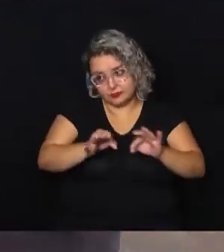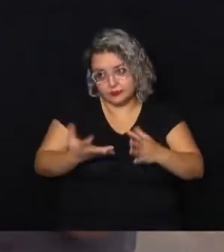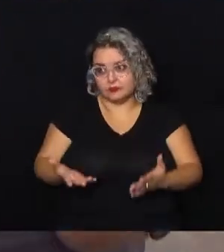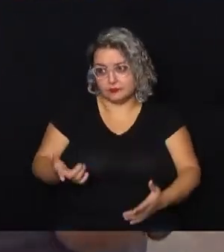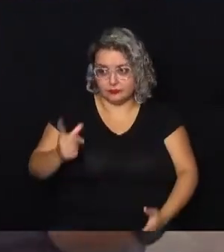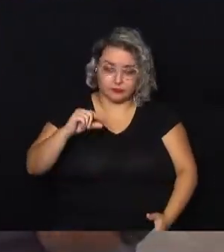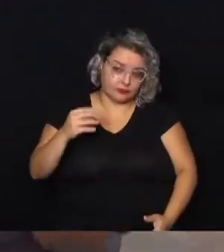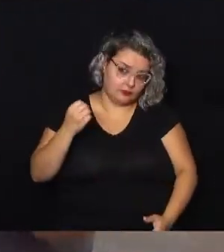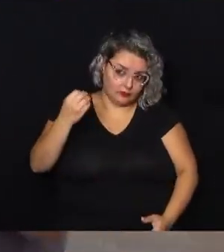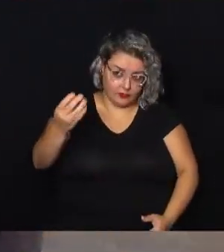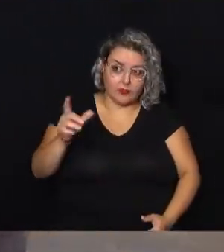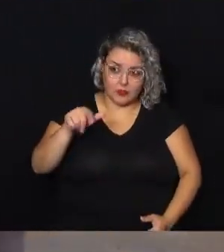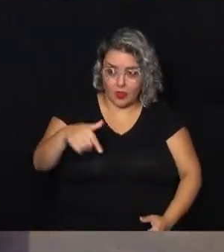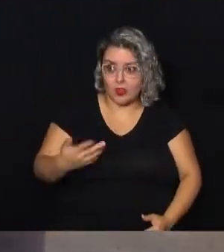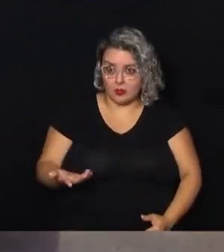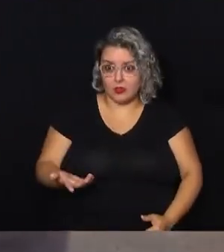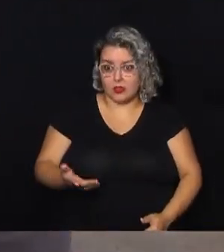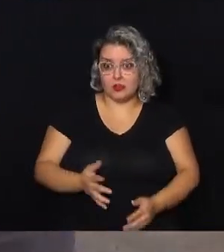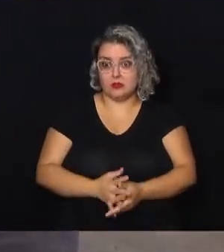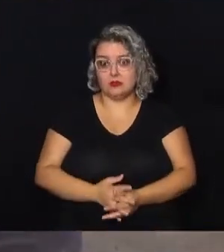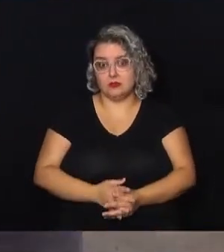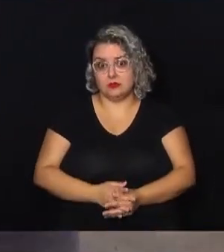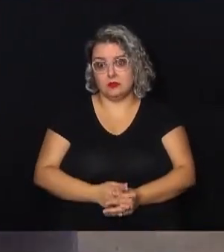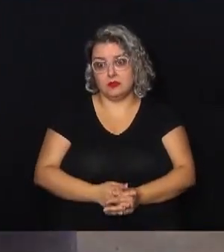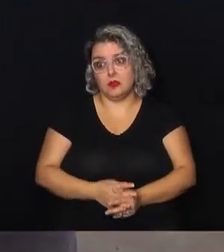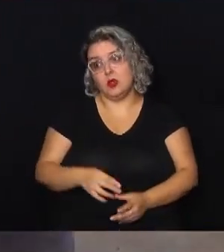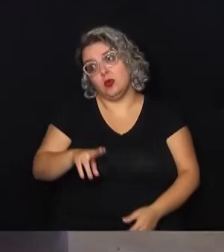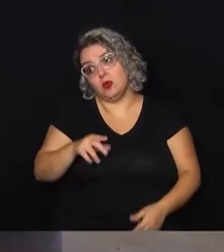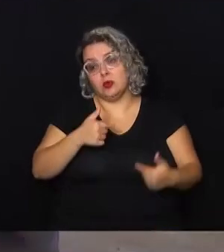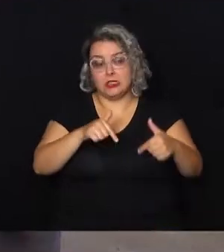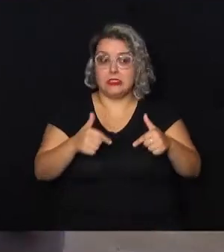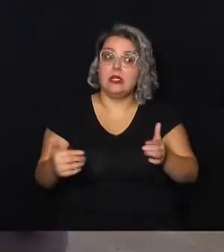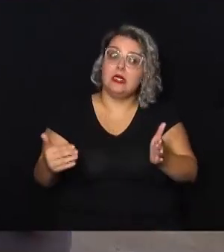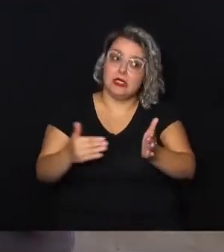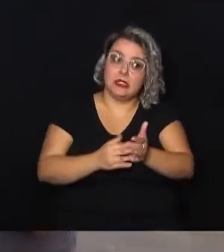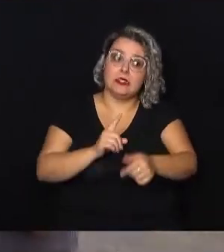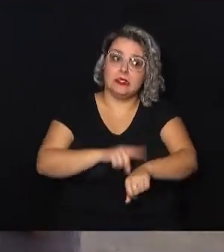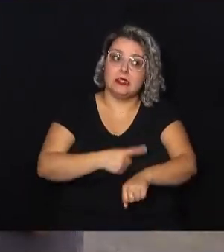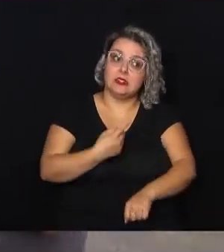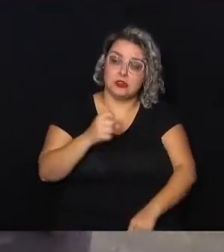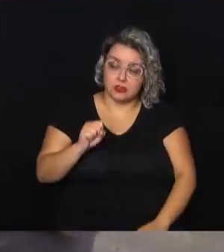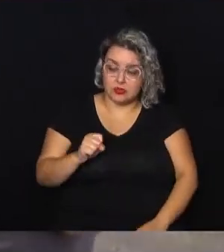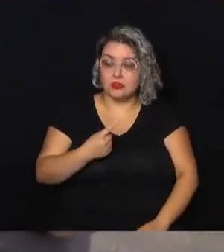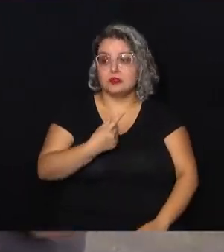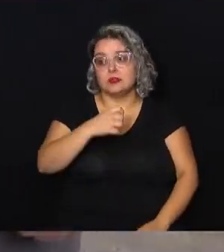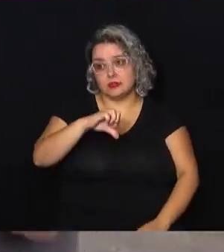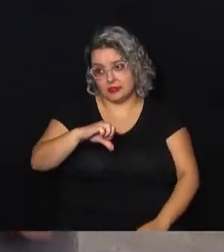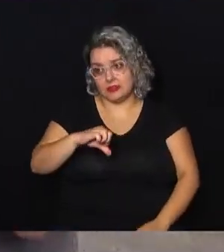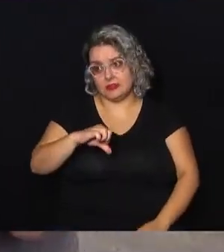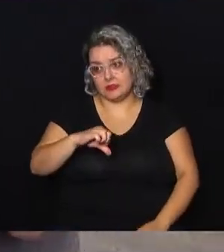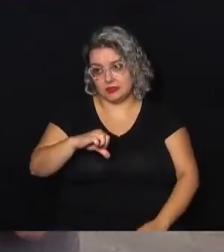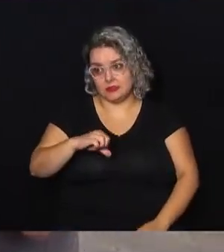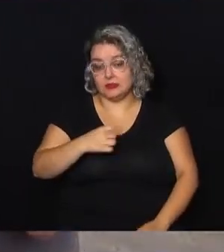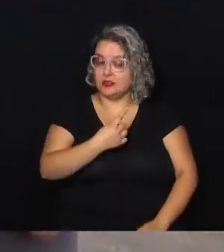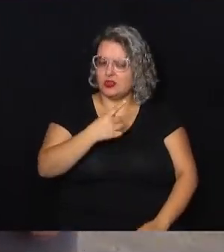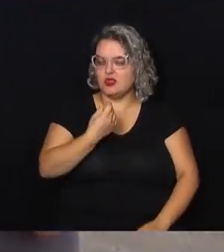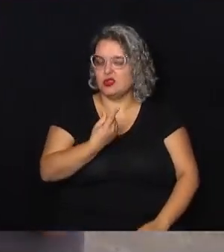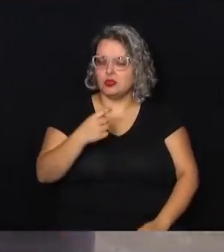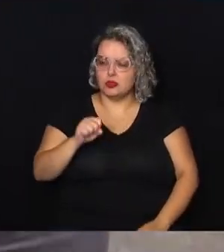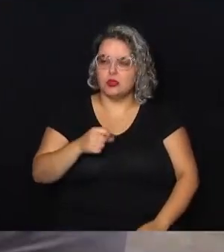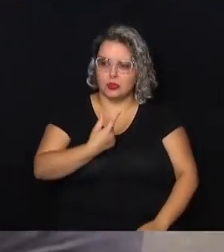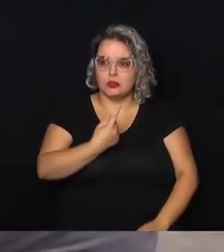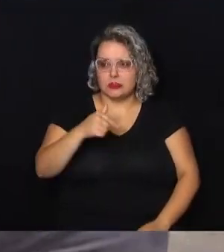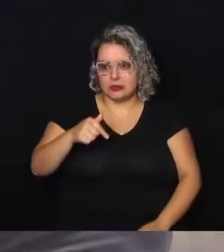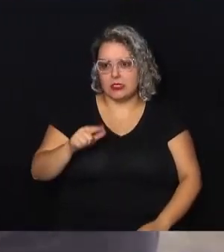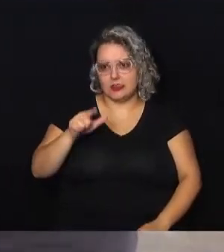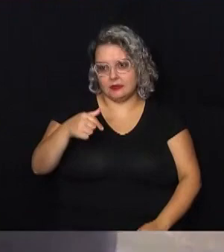de viagem logo após. Ou quem trabalha até às 18, 17 horas, após o trabalho também. Bom,